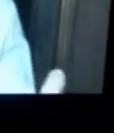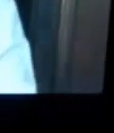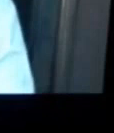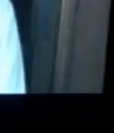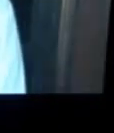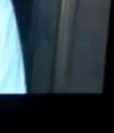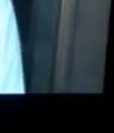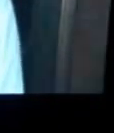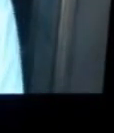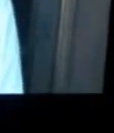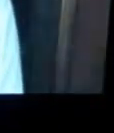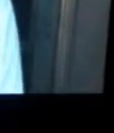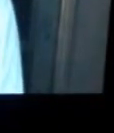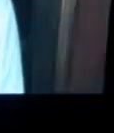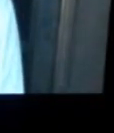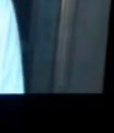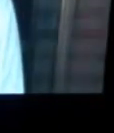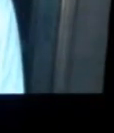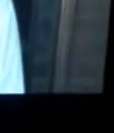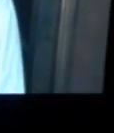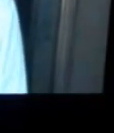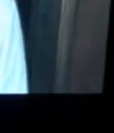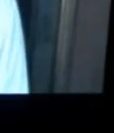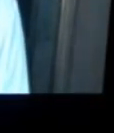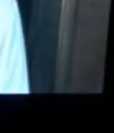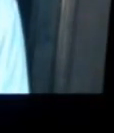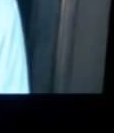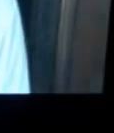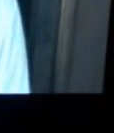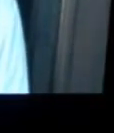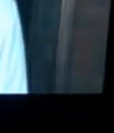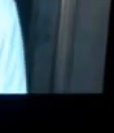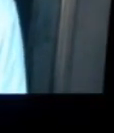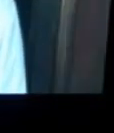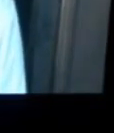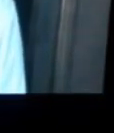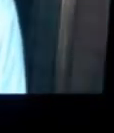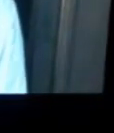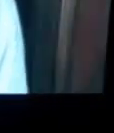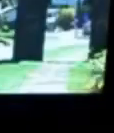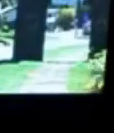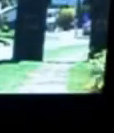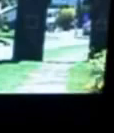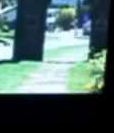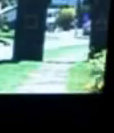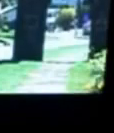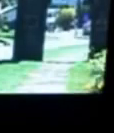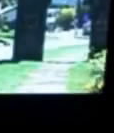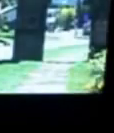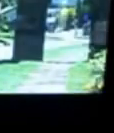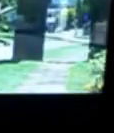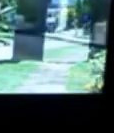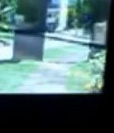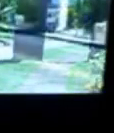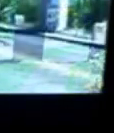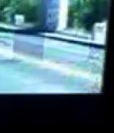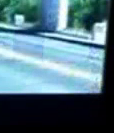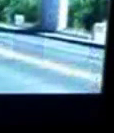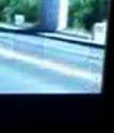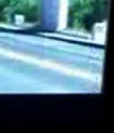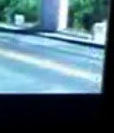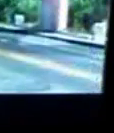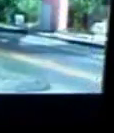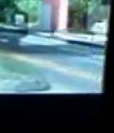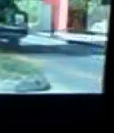desviam para outras praias locais, porque não tem o acesso adequado. E seria junção de três